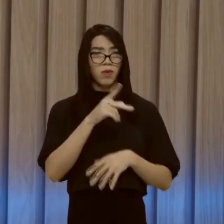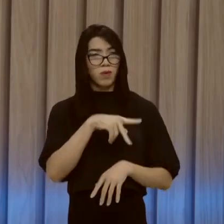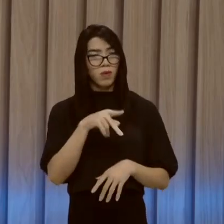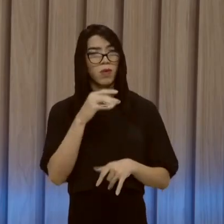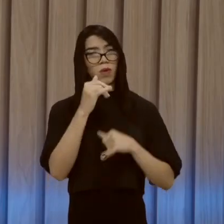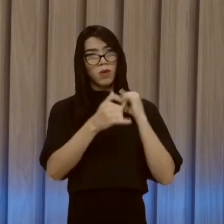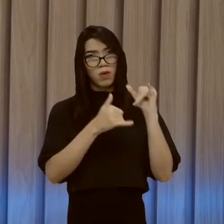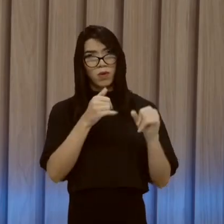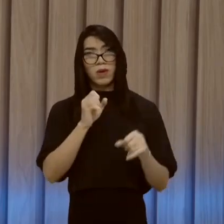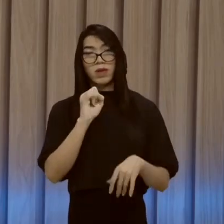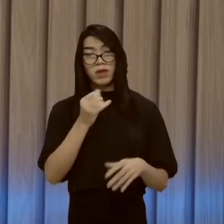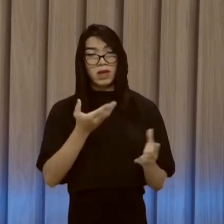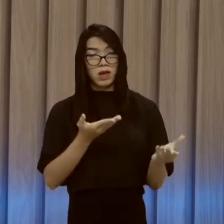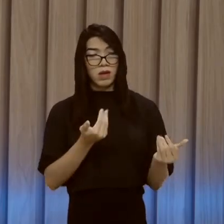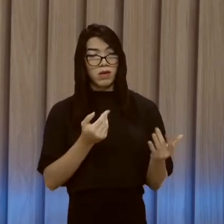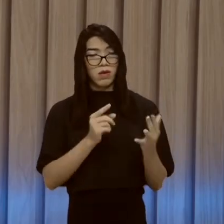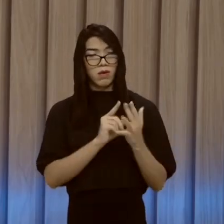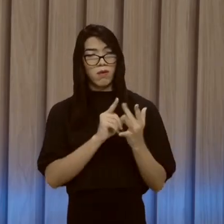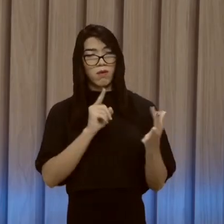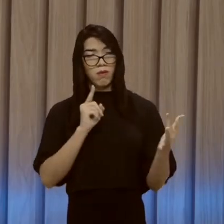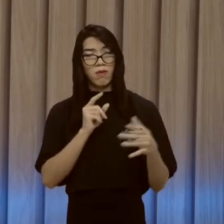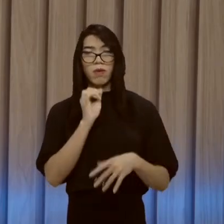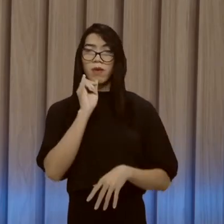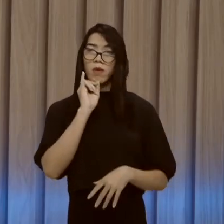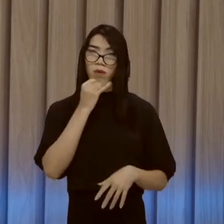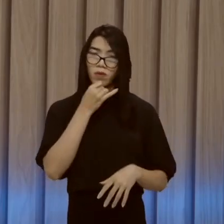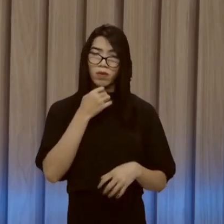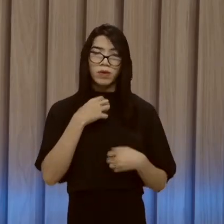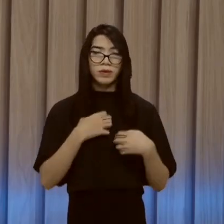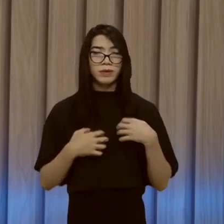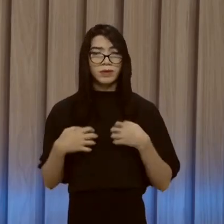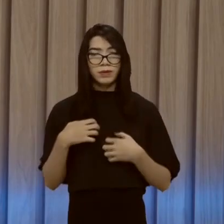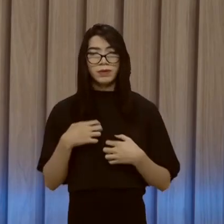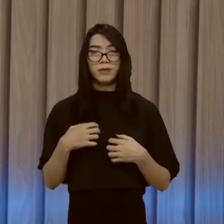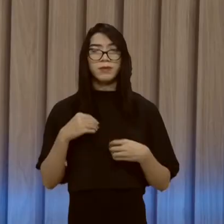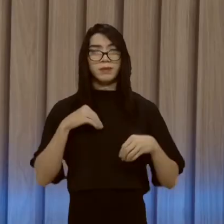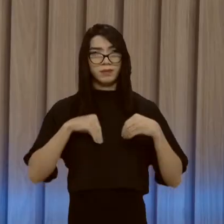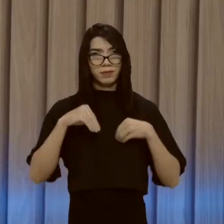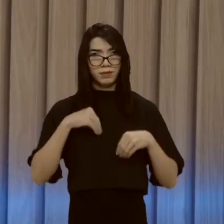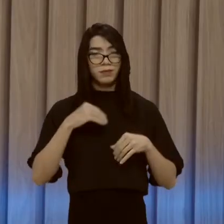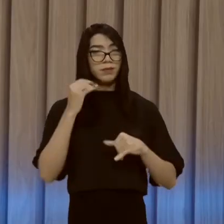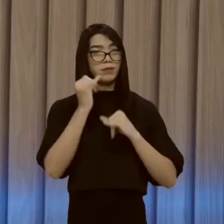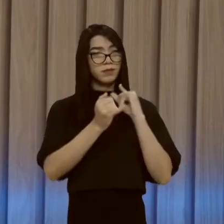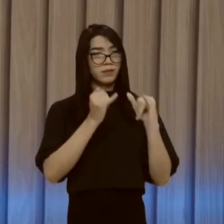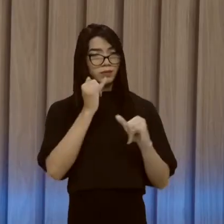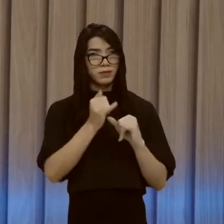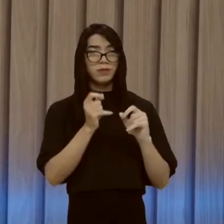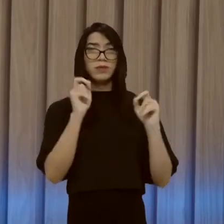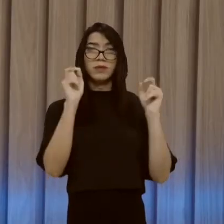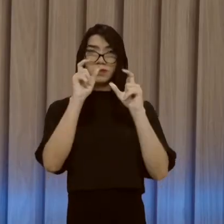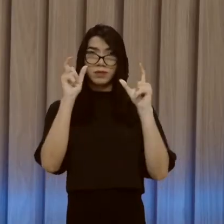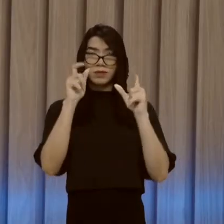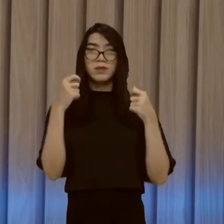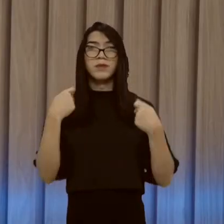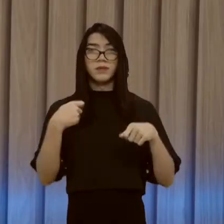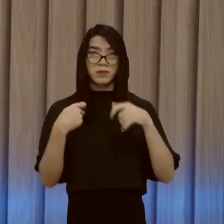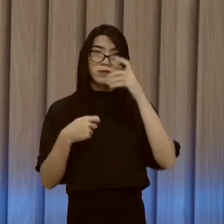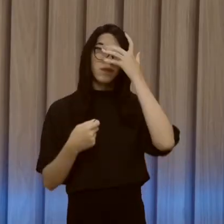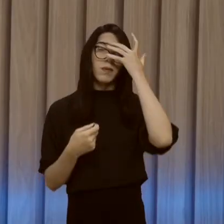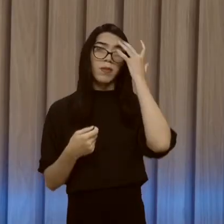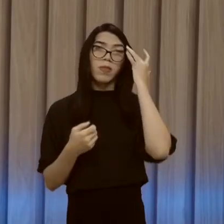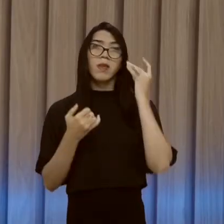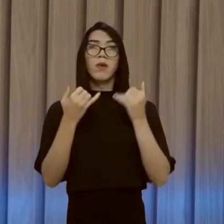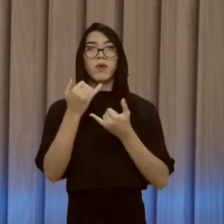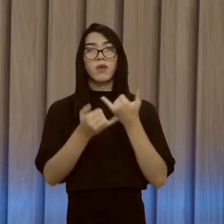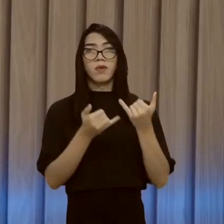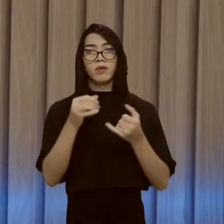se isolando, vem mostrando sintomas de tristeza, depressão. Então é um alerta que a gente pode observar e que esses jogos vão causando